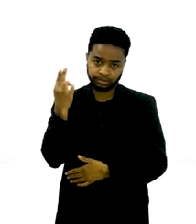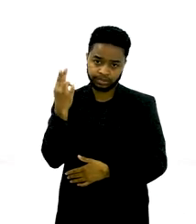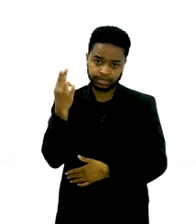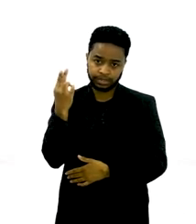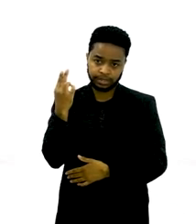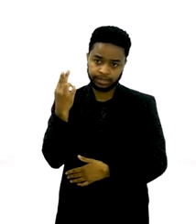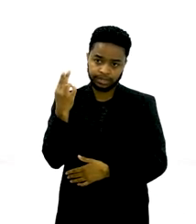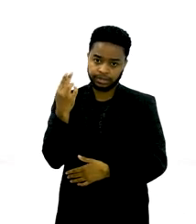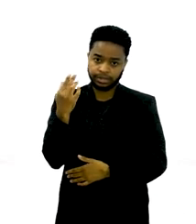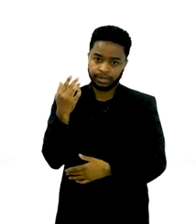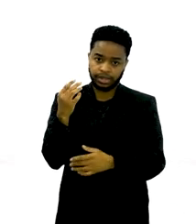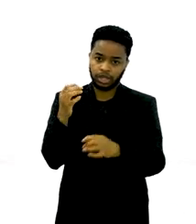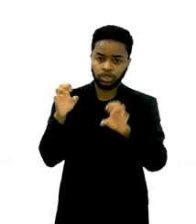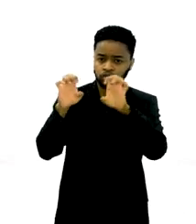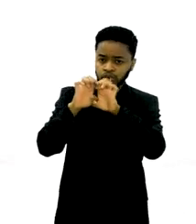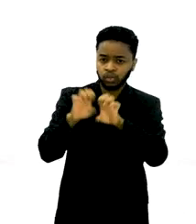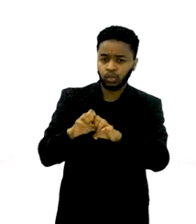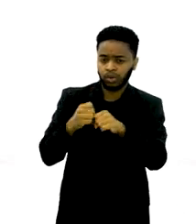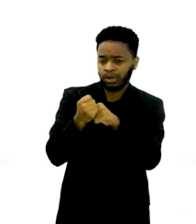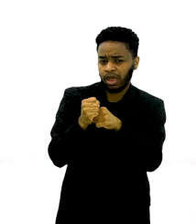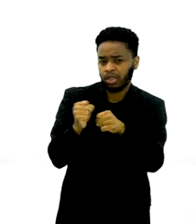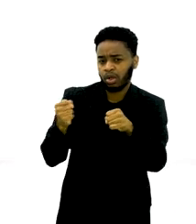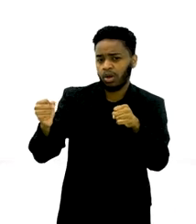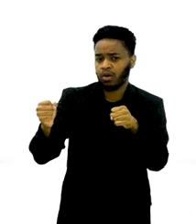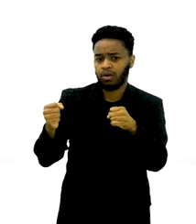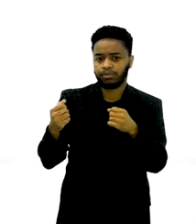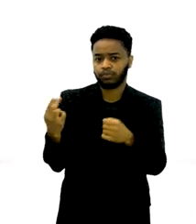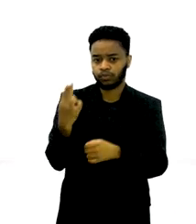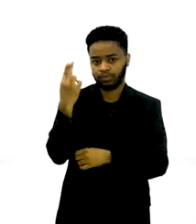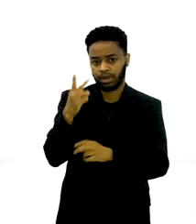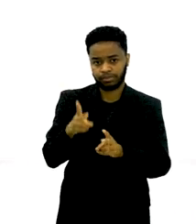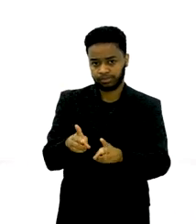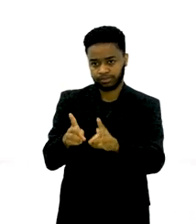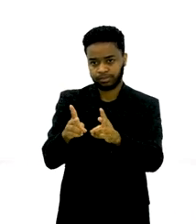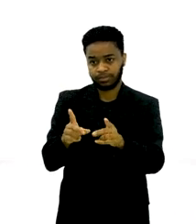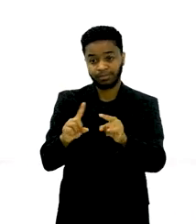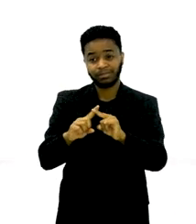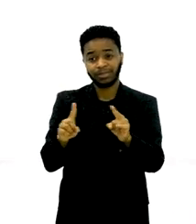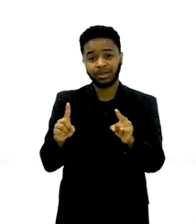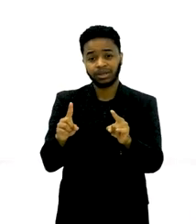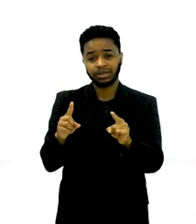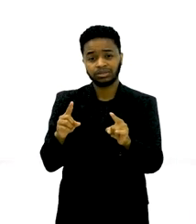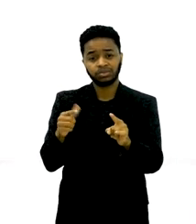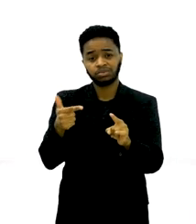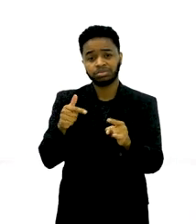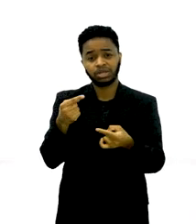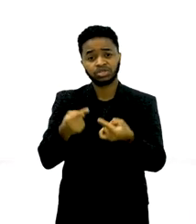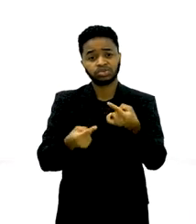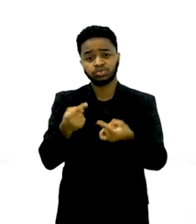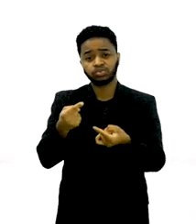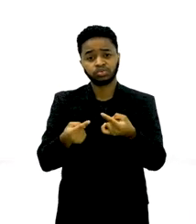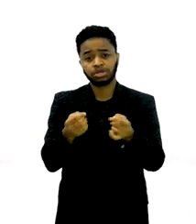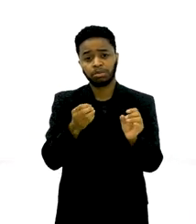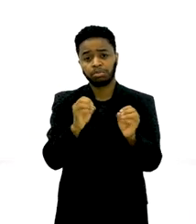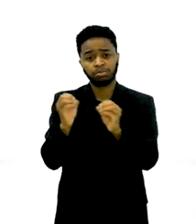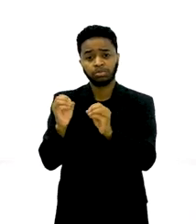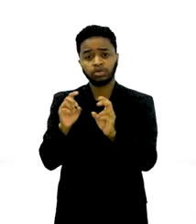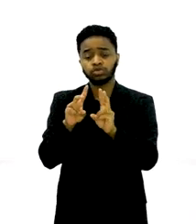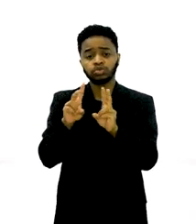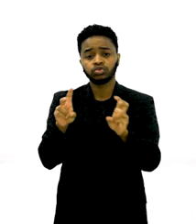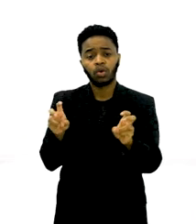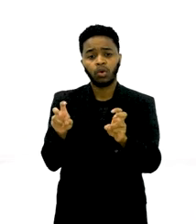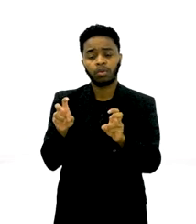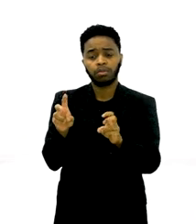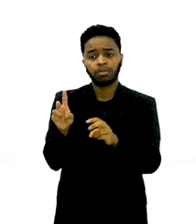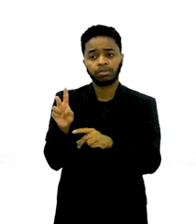né aquela as esculturas enormes e tal mas eu também não vejo Nena discussão sobre eh a